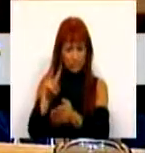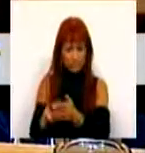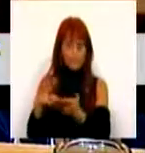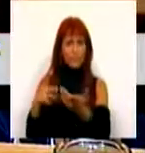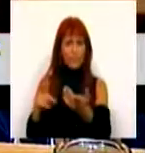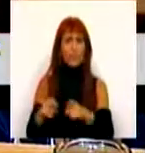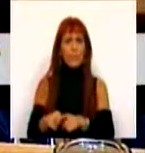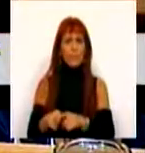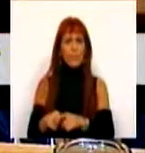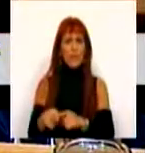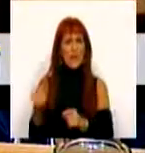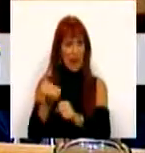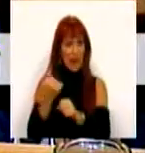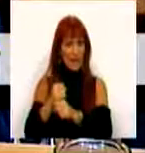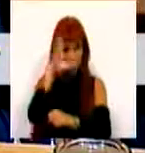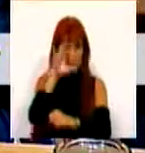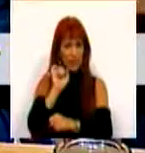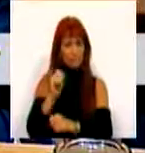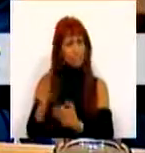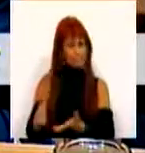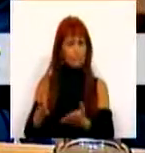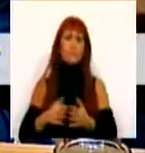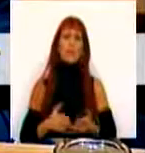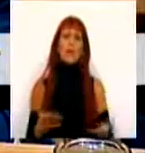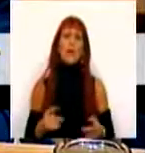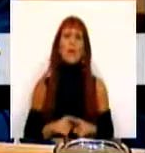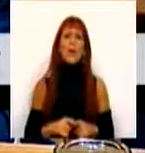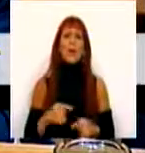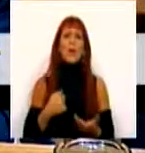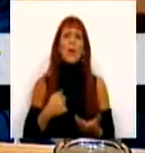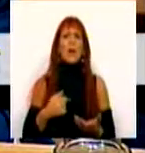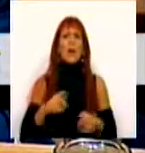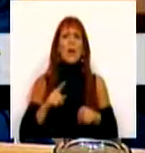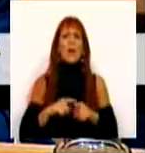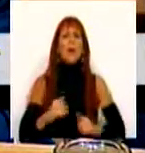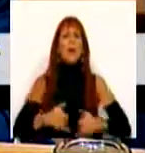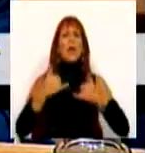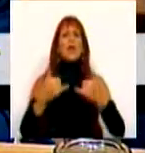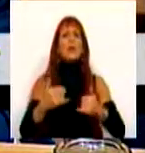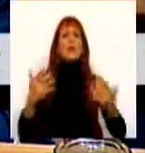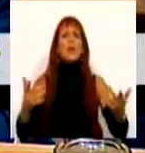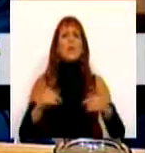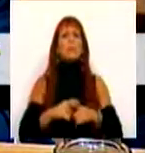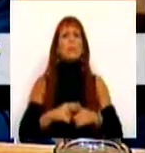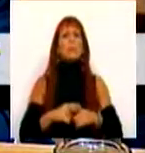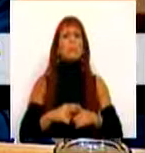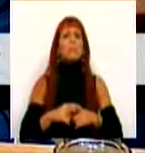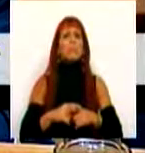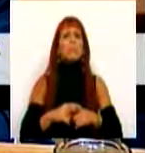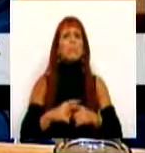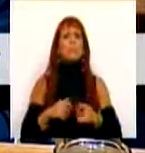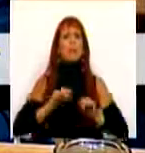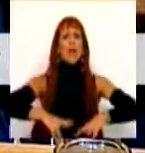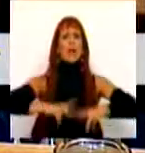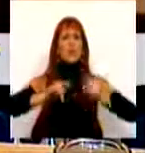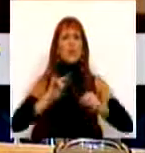na ação governativa. Propunho-lhes, a seguir, em